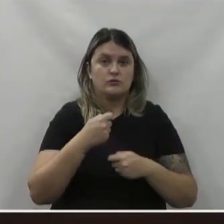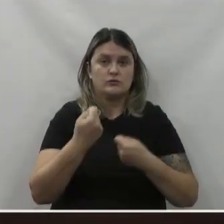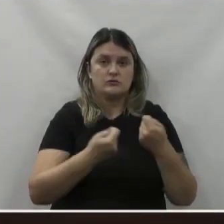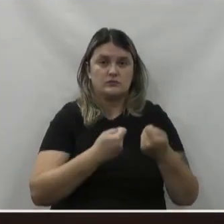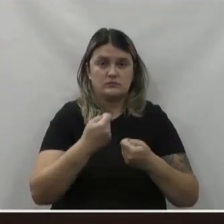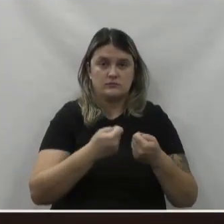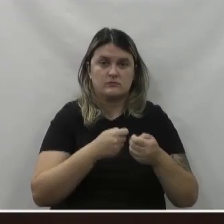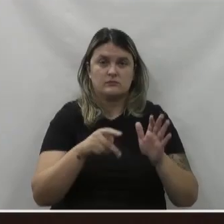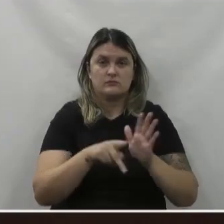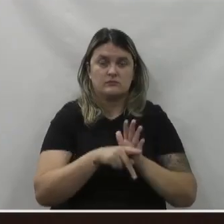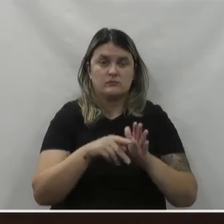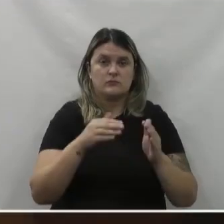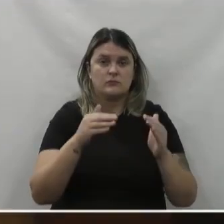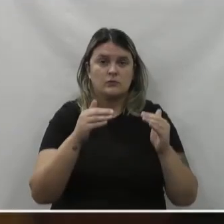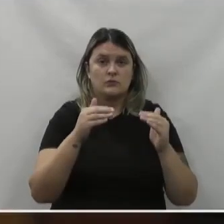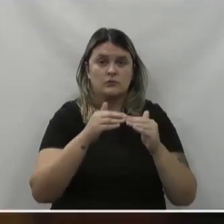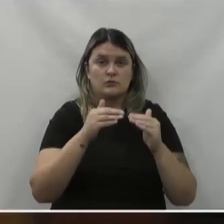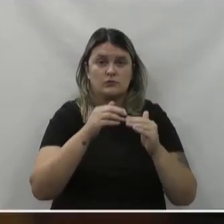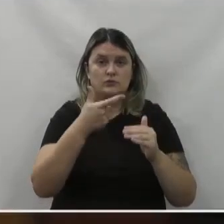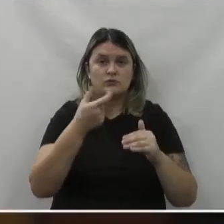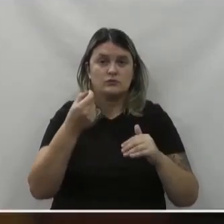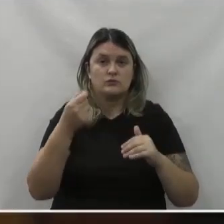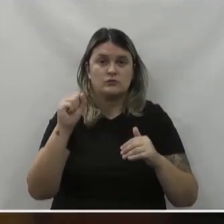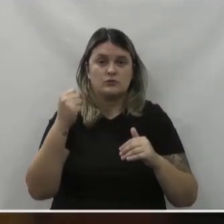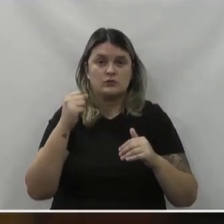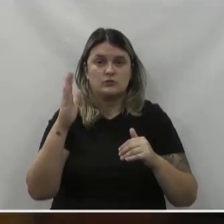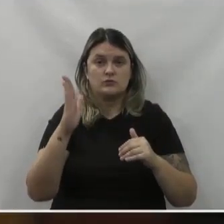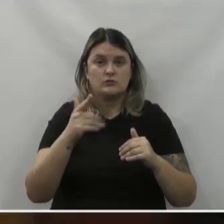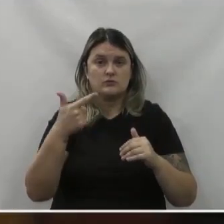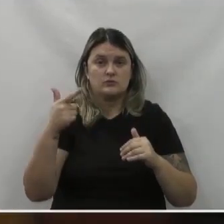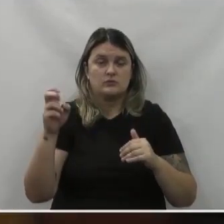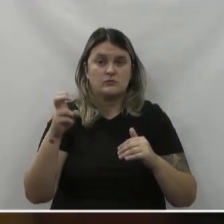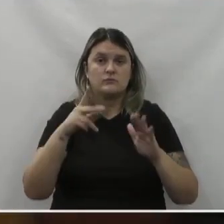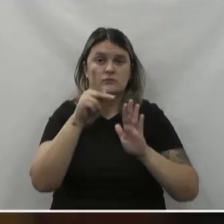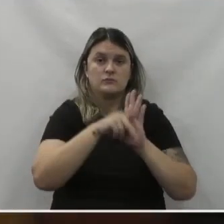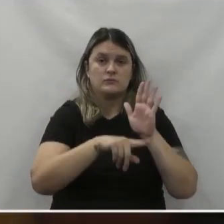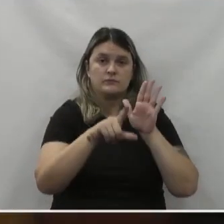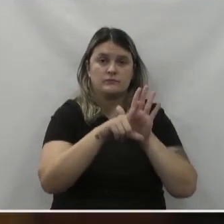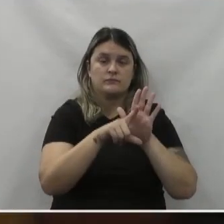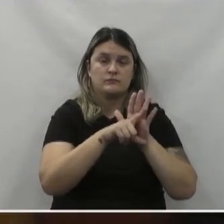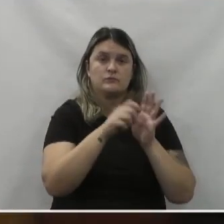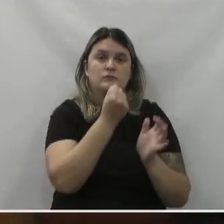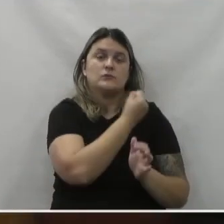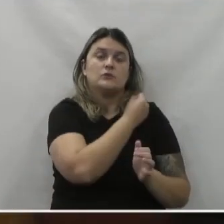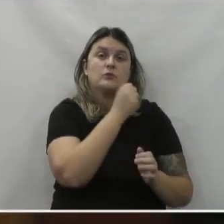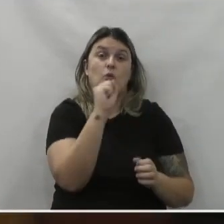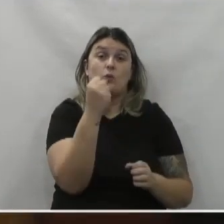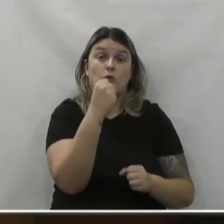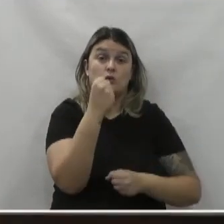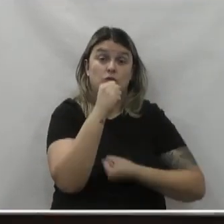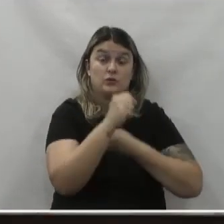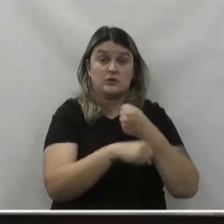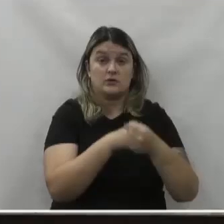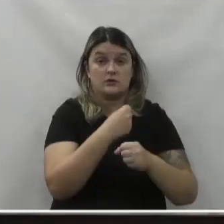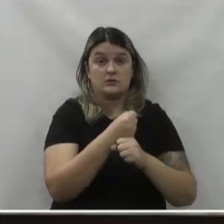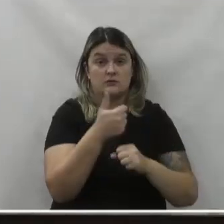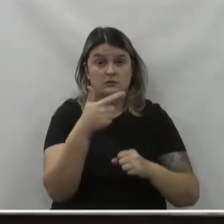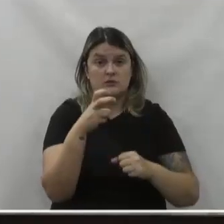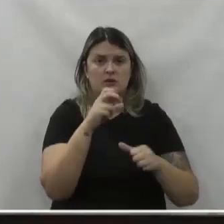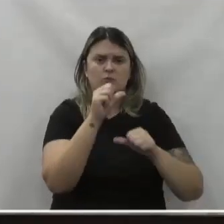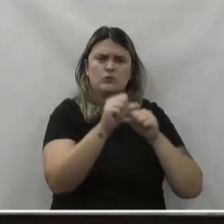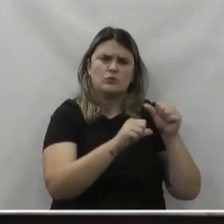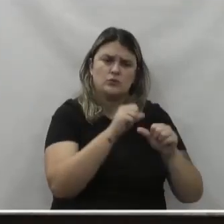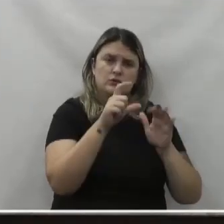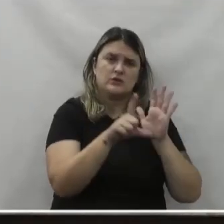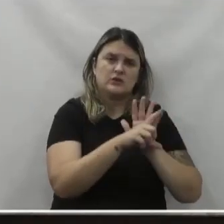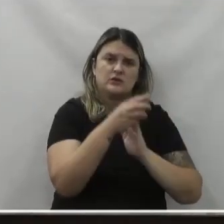ao projeto de lei ordinária número 8, 2025. Votação única do projeto de lei ordinária número 8/2025. Altera a Lei